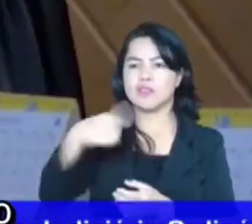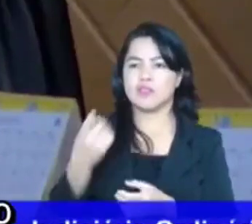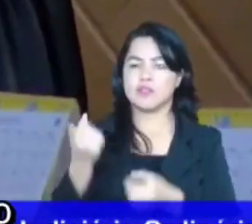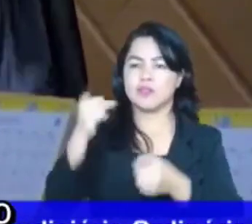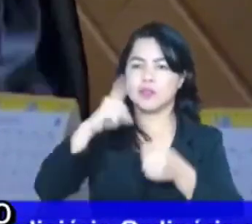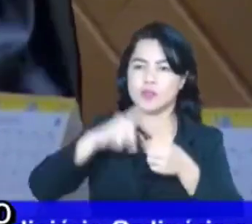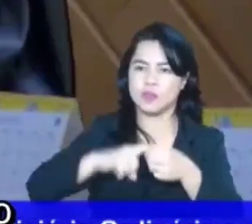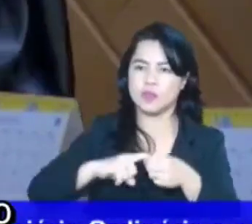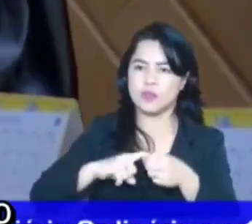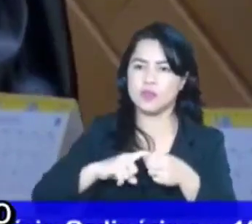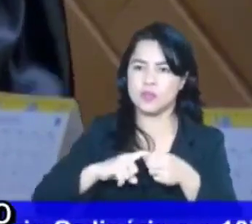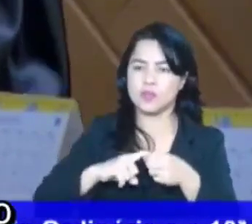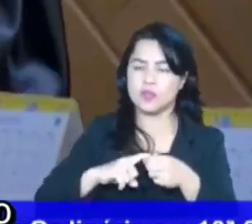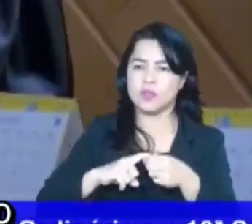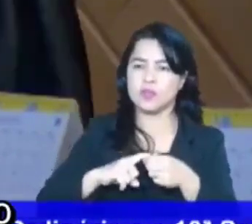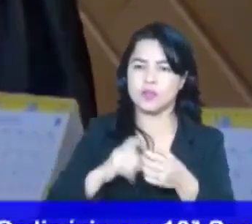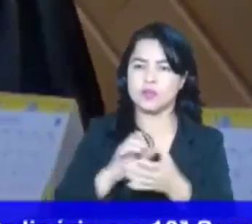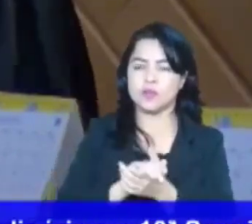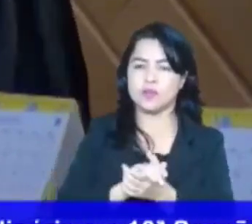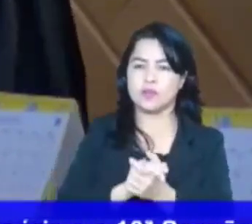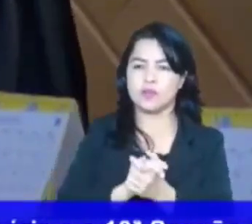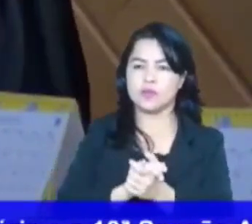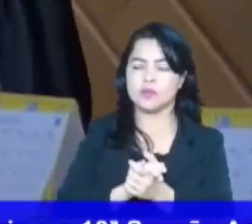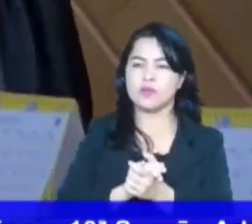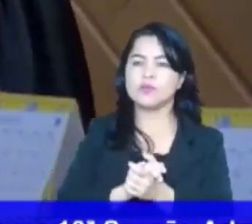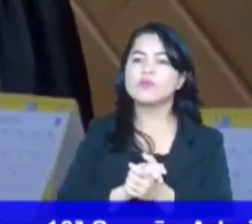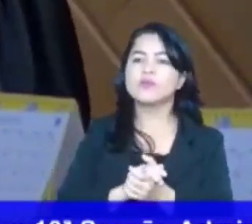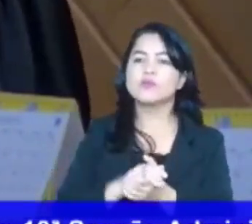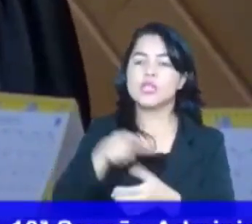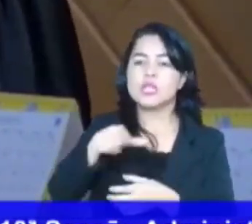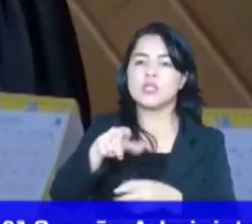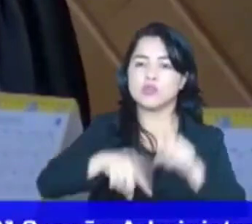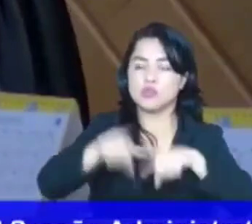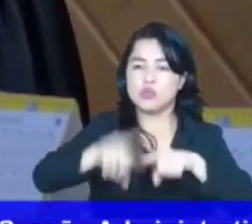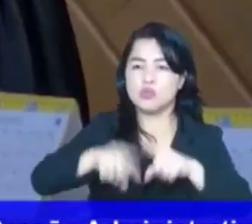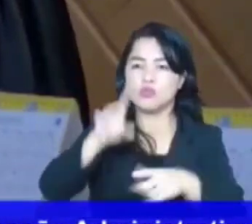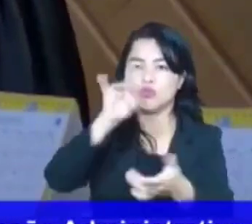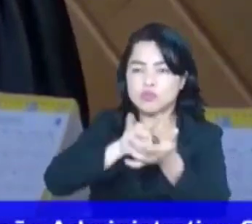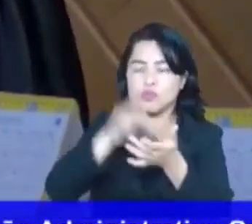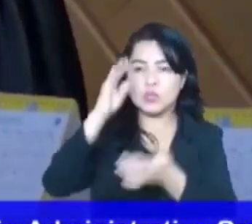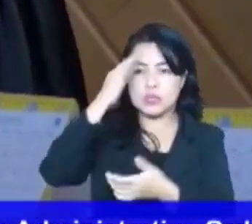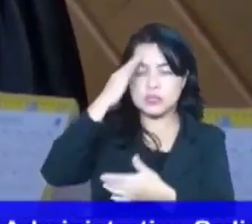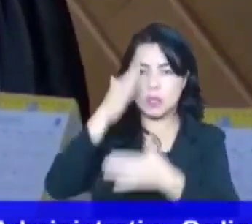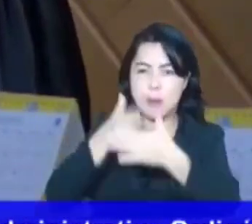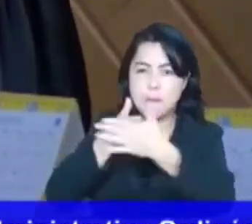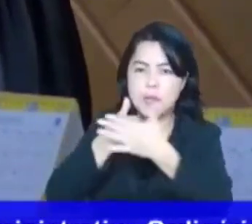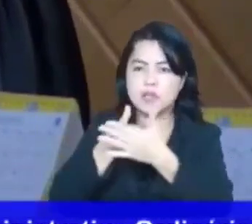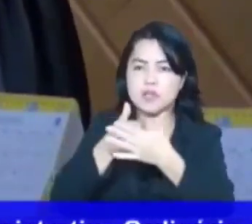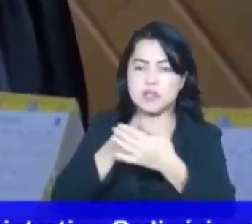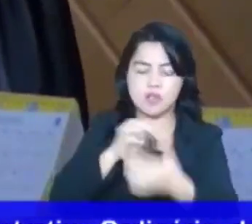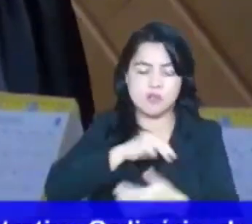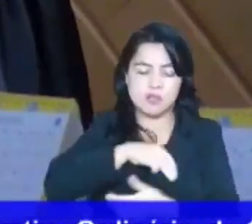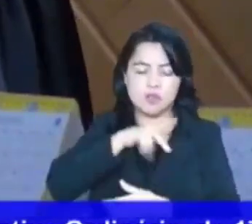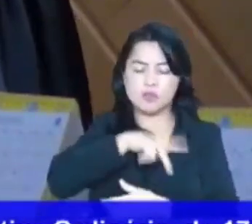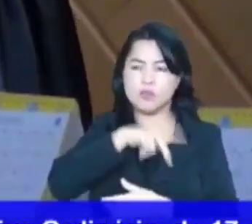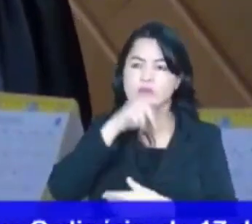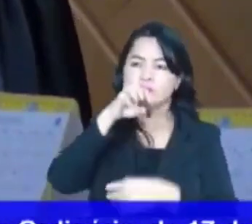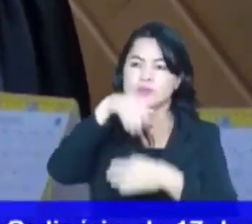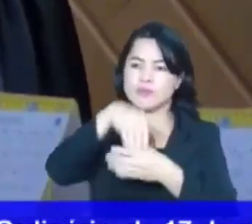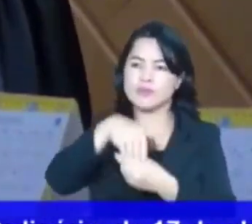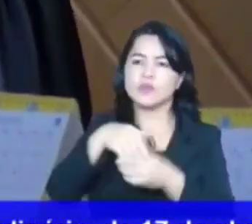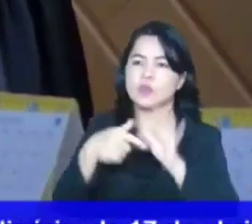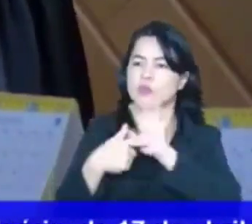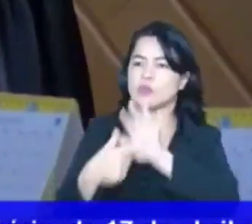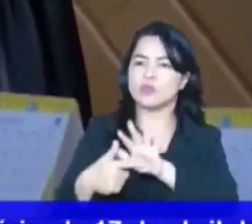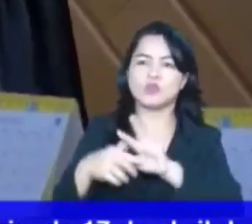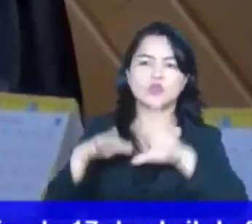caso concreto. No caso concreto, o impedimento formulado pelo Ministério Público Eleitoral, trago aqui